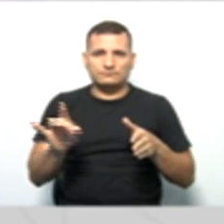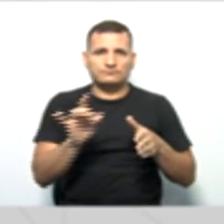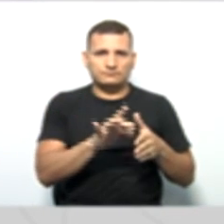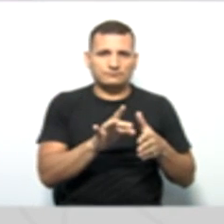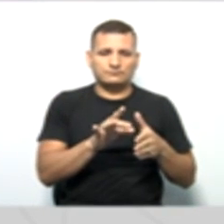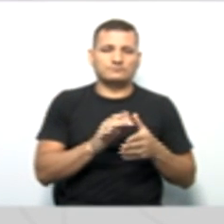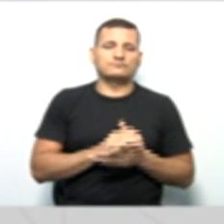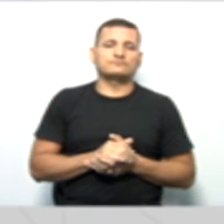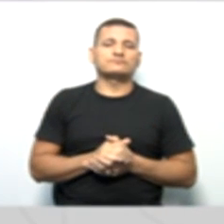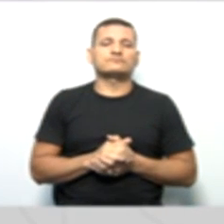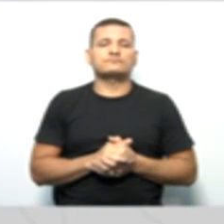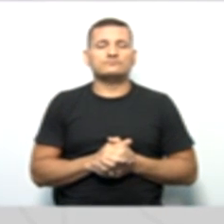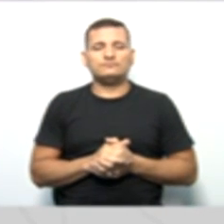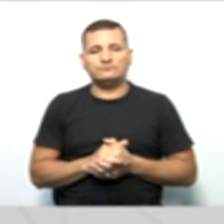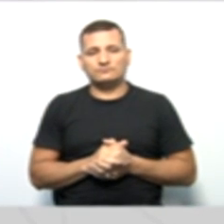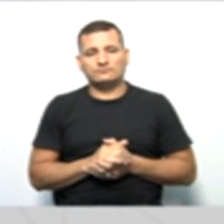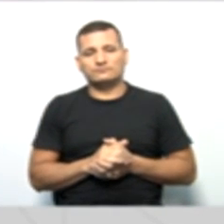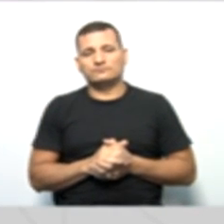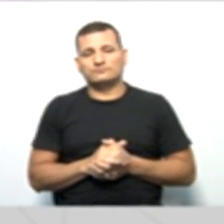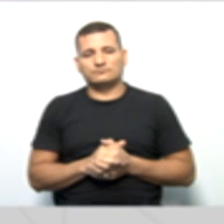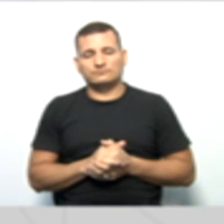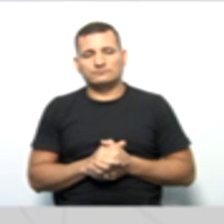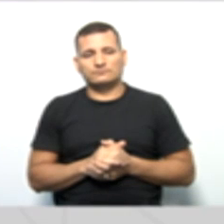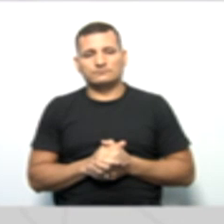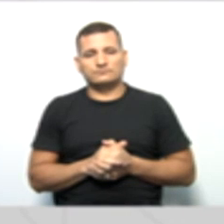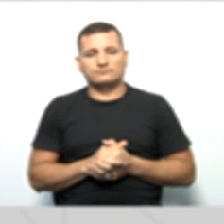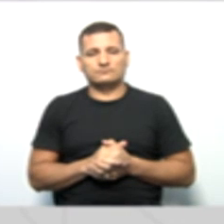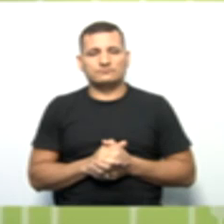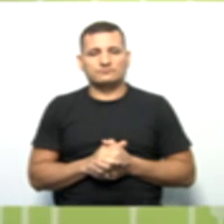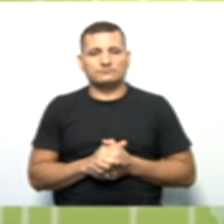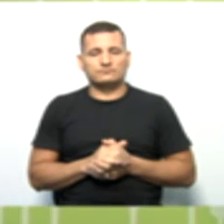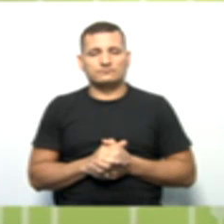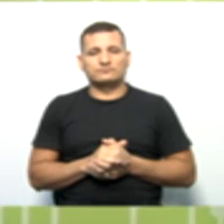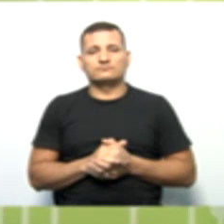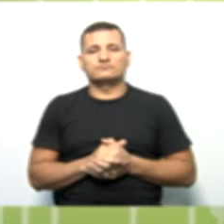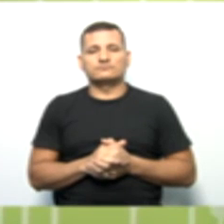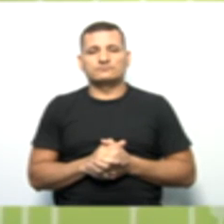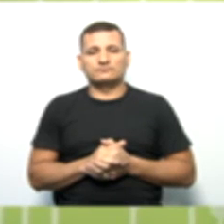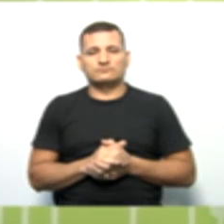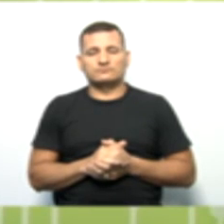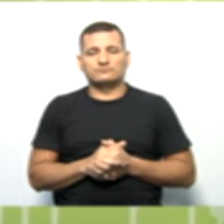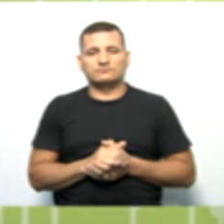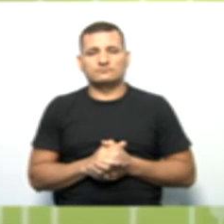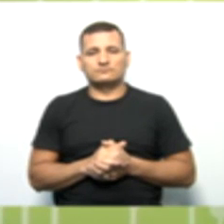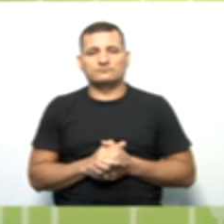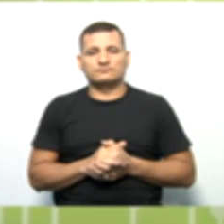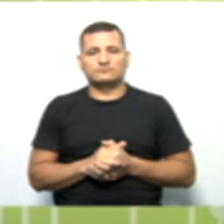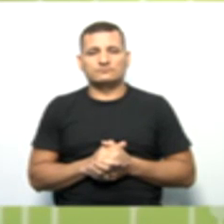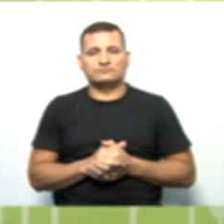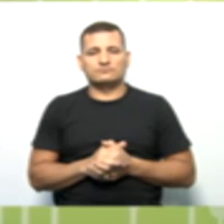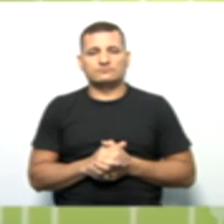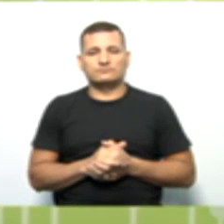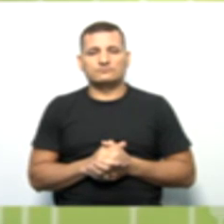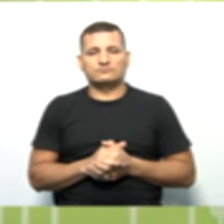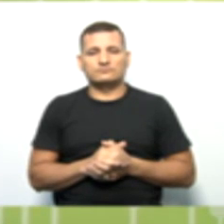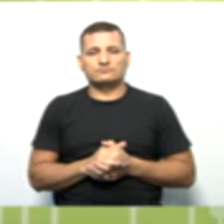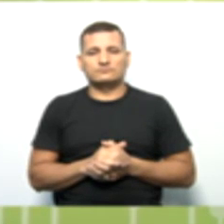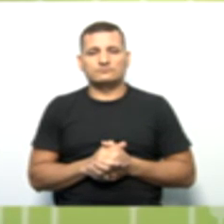vai ter o quê? Você vai ter que abstrair cada módulo desse, tá? Focar simplesmente na funcionalidade daqueles módulos